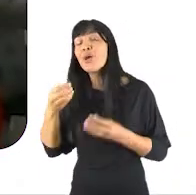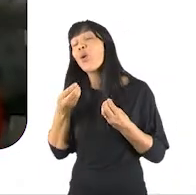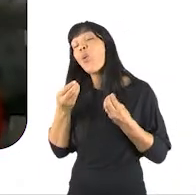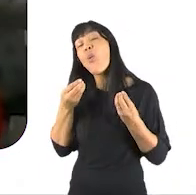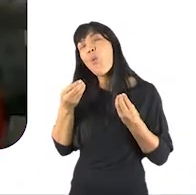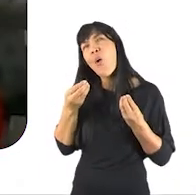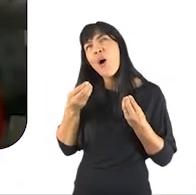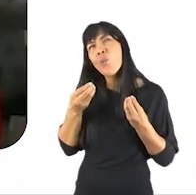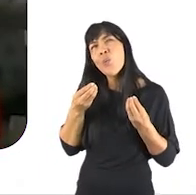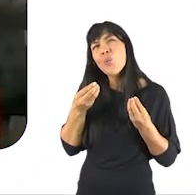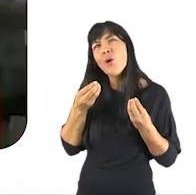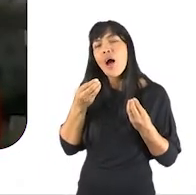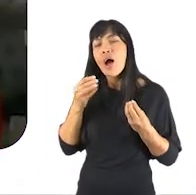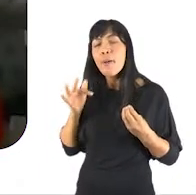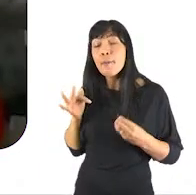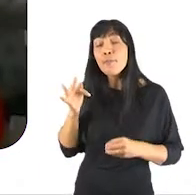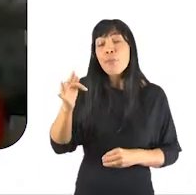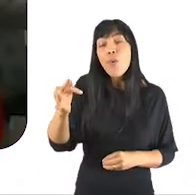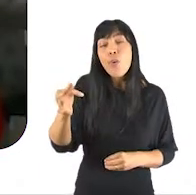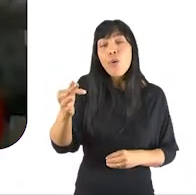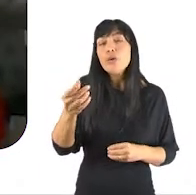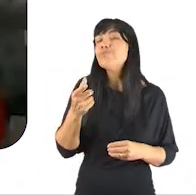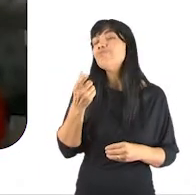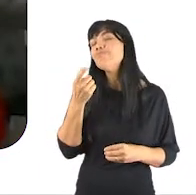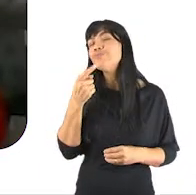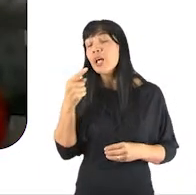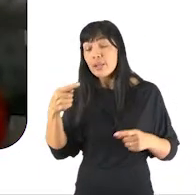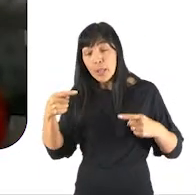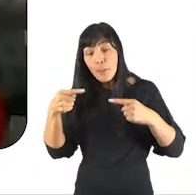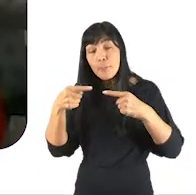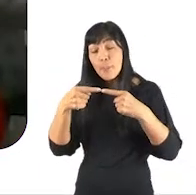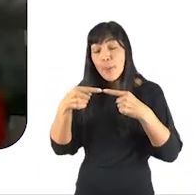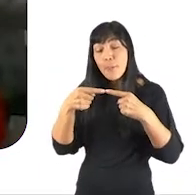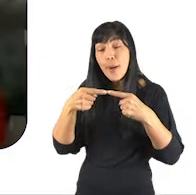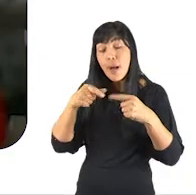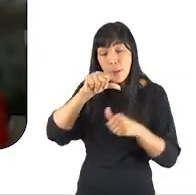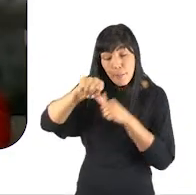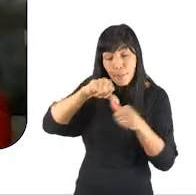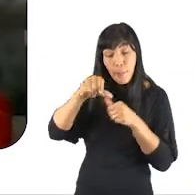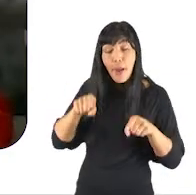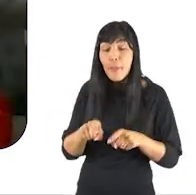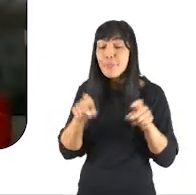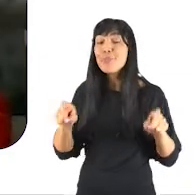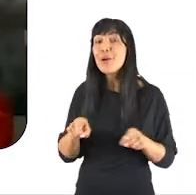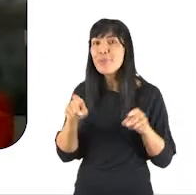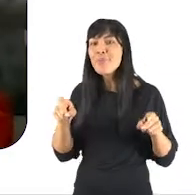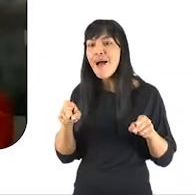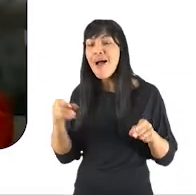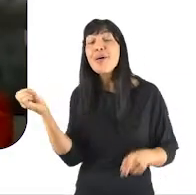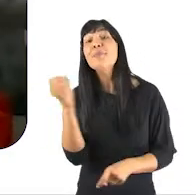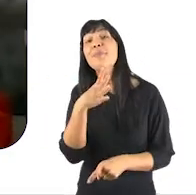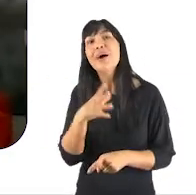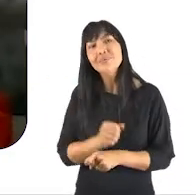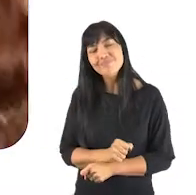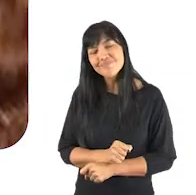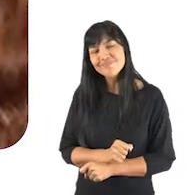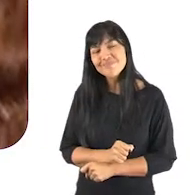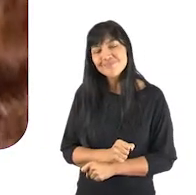quais são as perspectivas de futuro ligadas à transformação digital e à inovação?